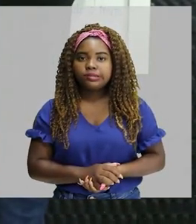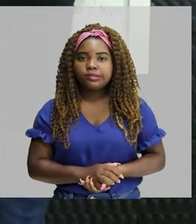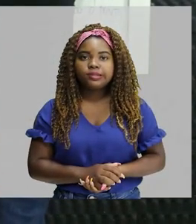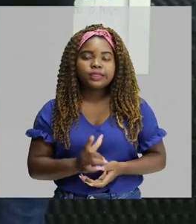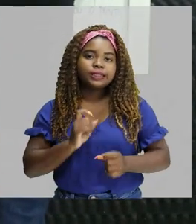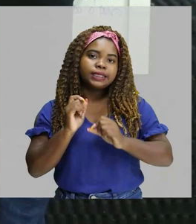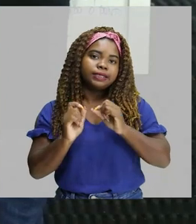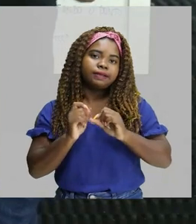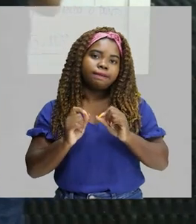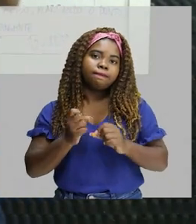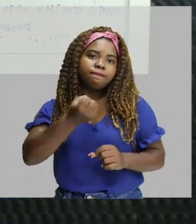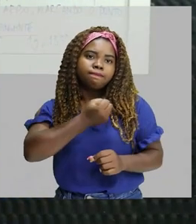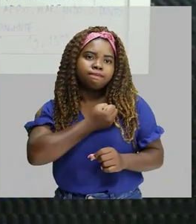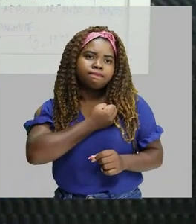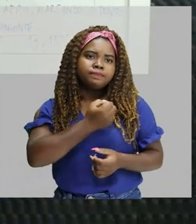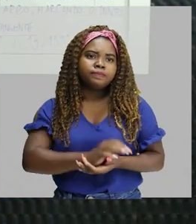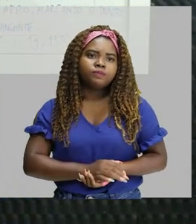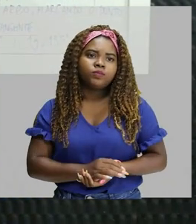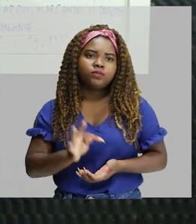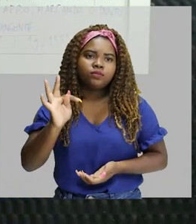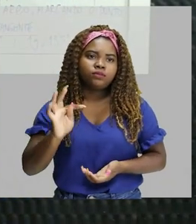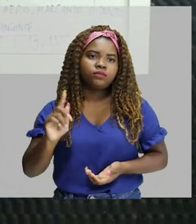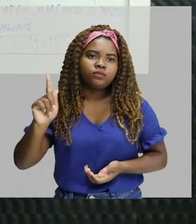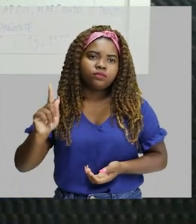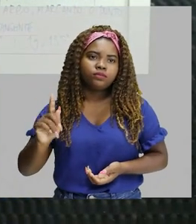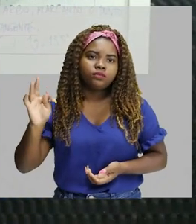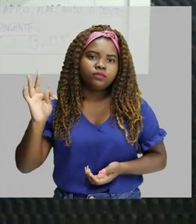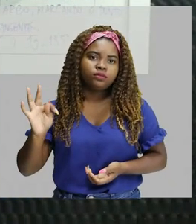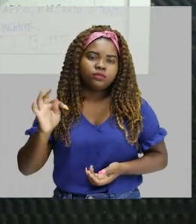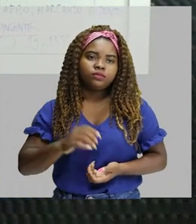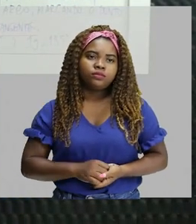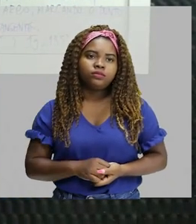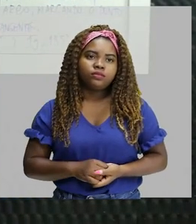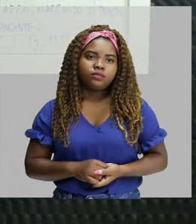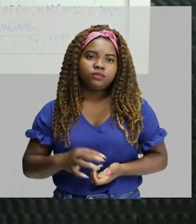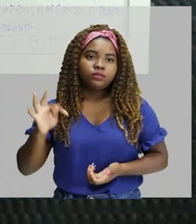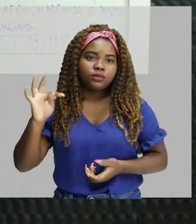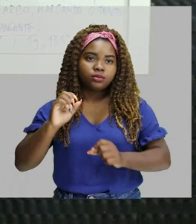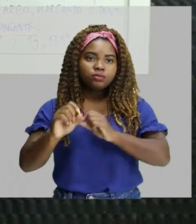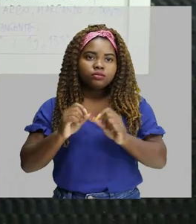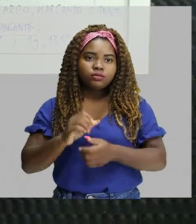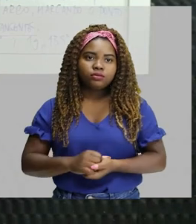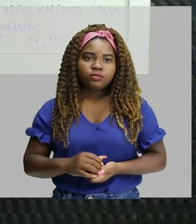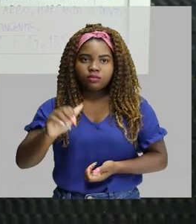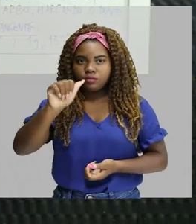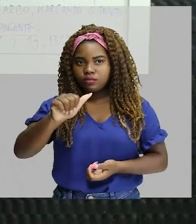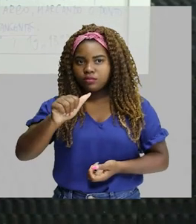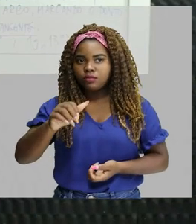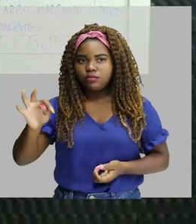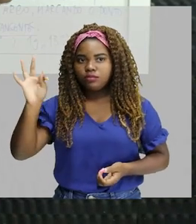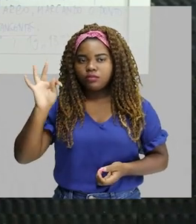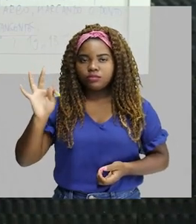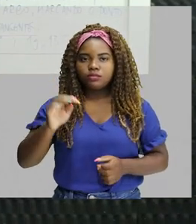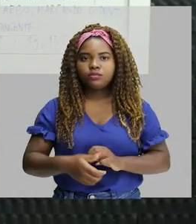você tem esse valor aqui a tangente de T vai ser justamente essa medida at que é uma